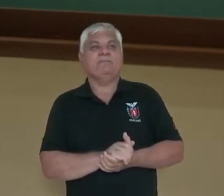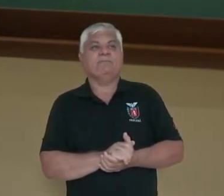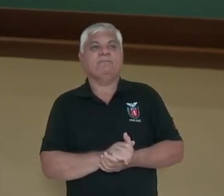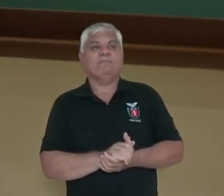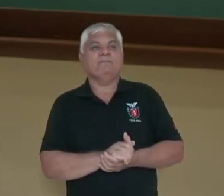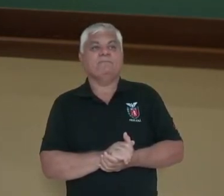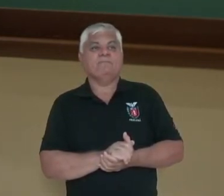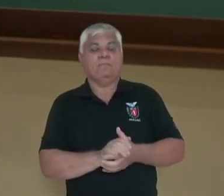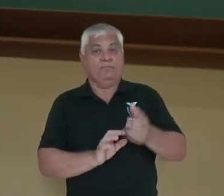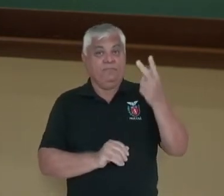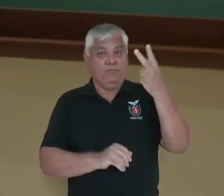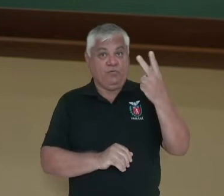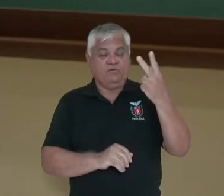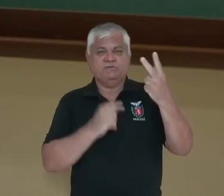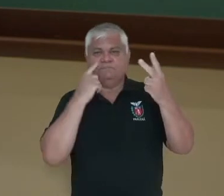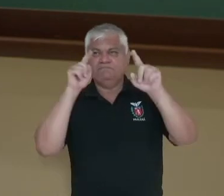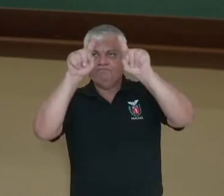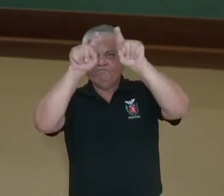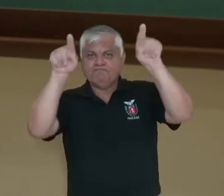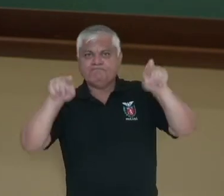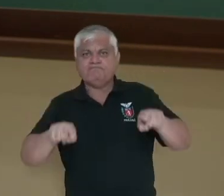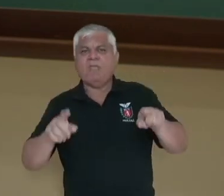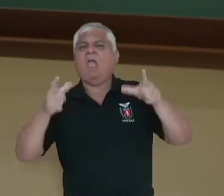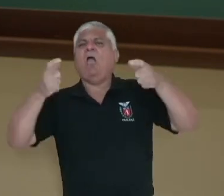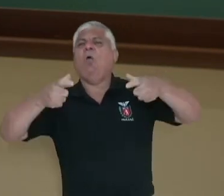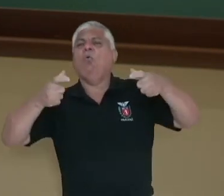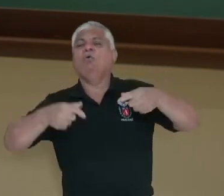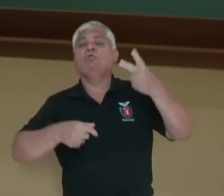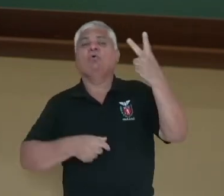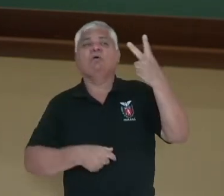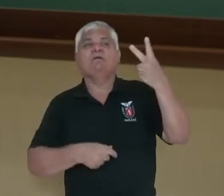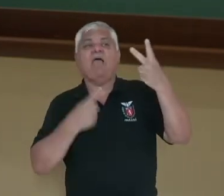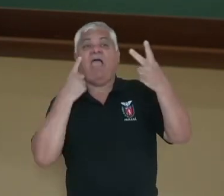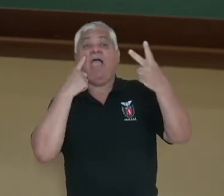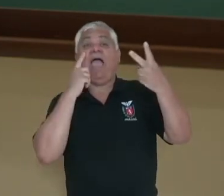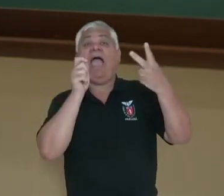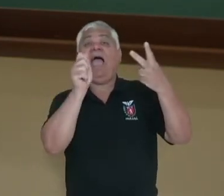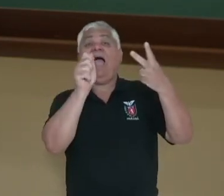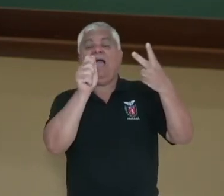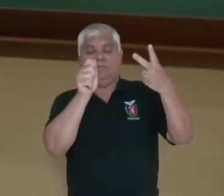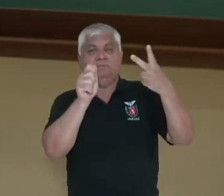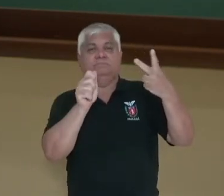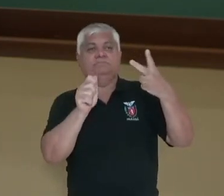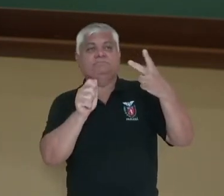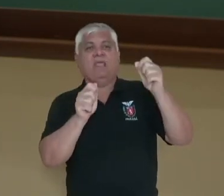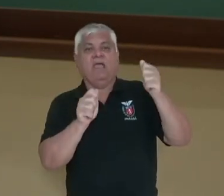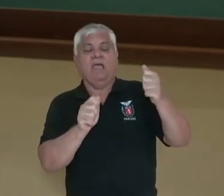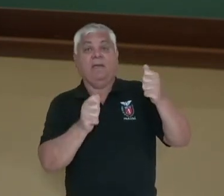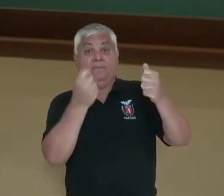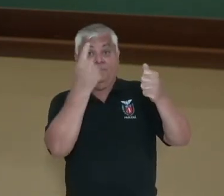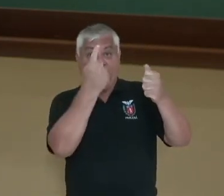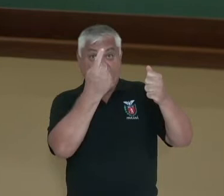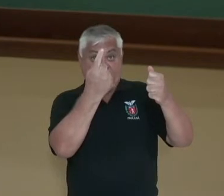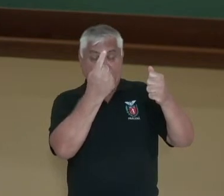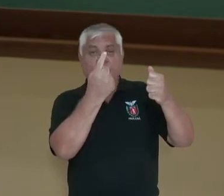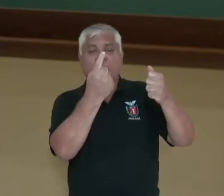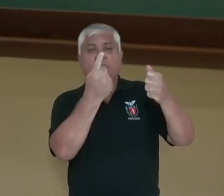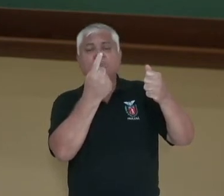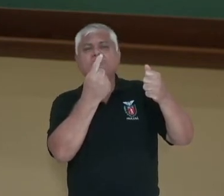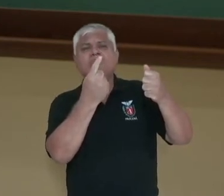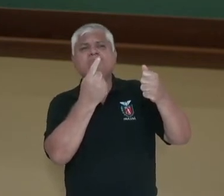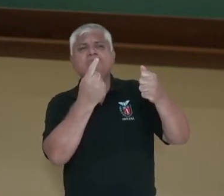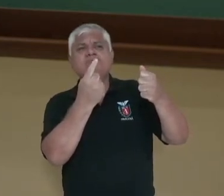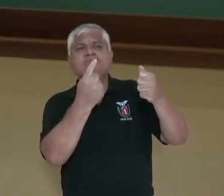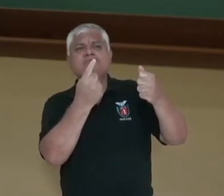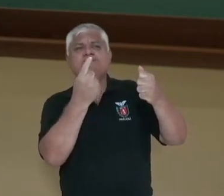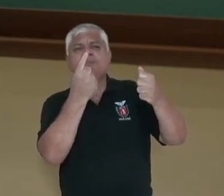Então, o elemento 2, olha só. Vou chamar ele de A. A o que, pessoal? Primeira linha, primeira coluna.